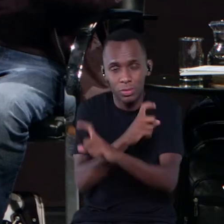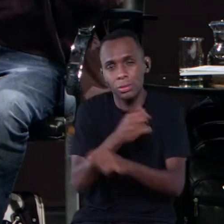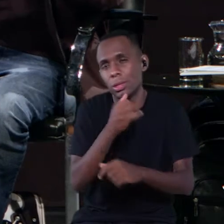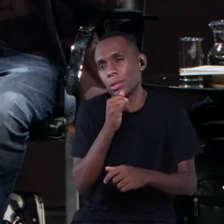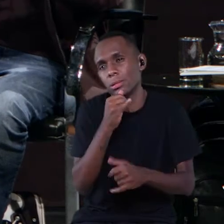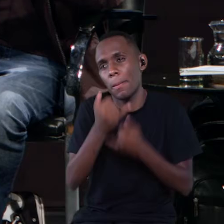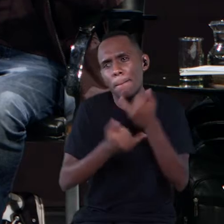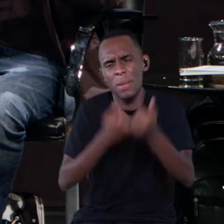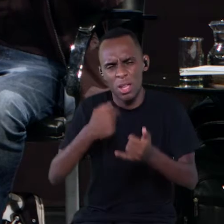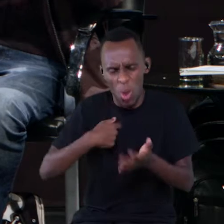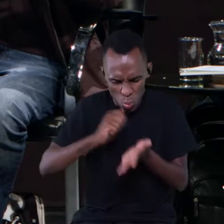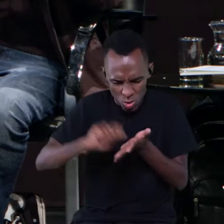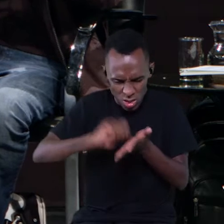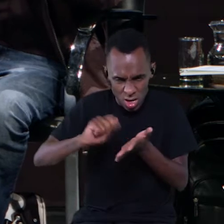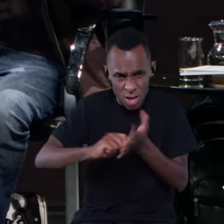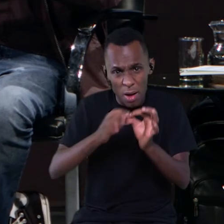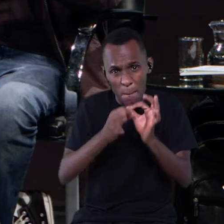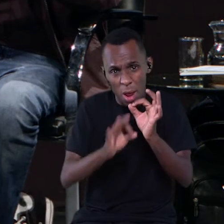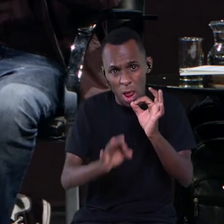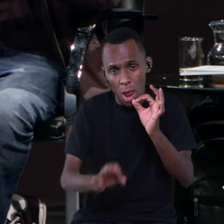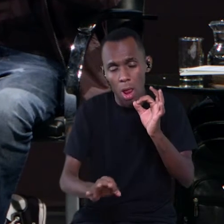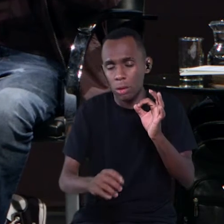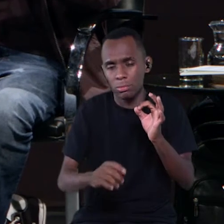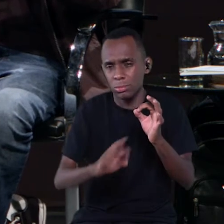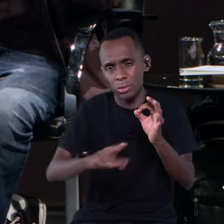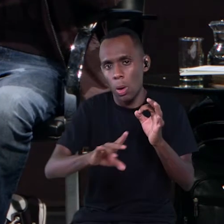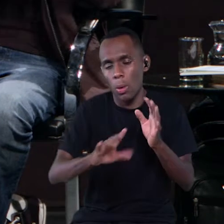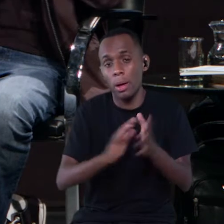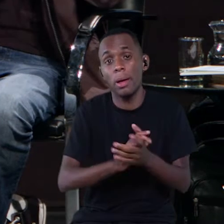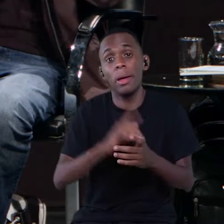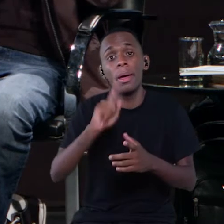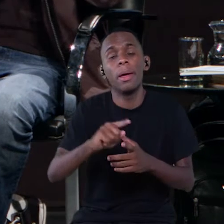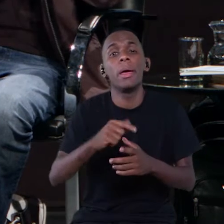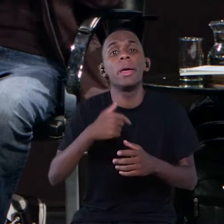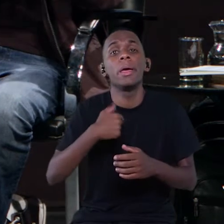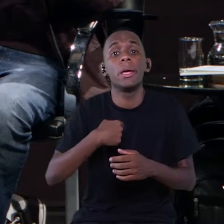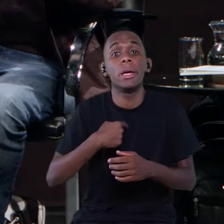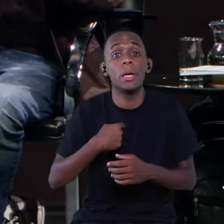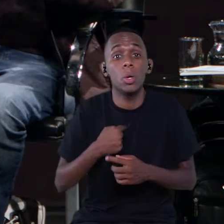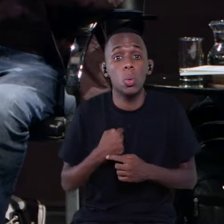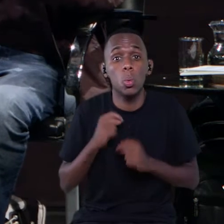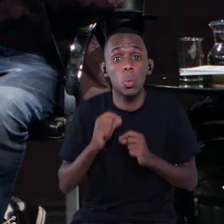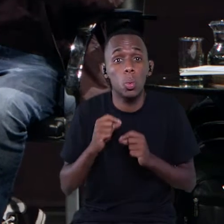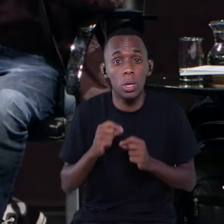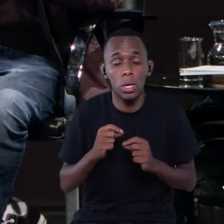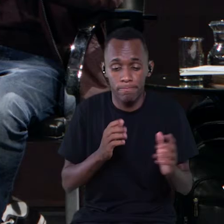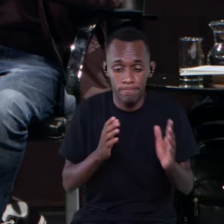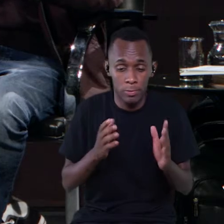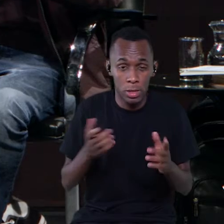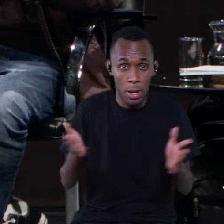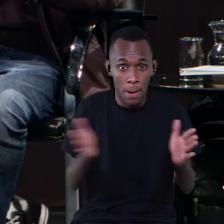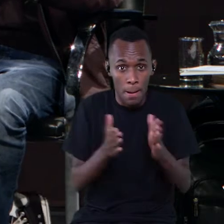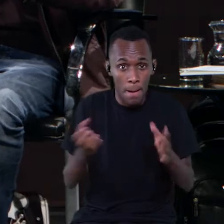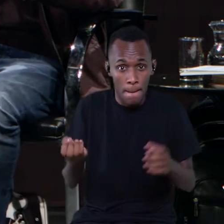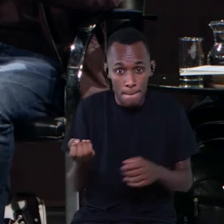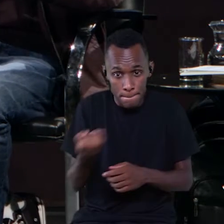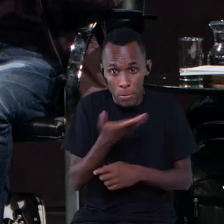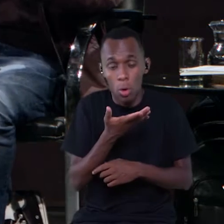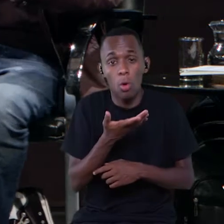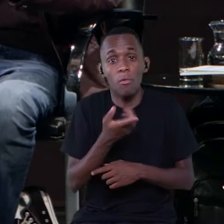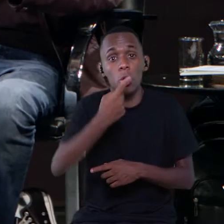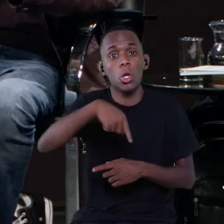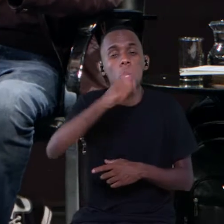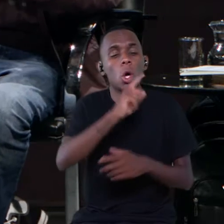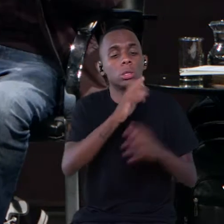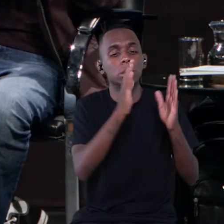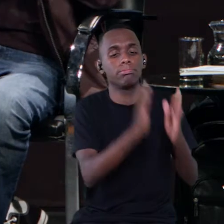você brinca que escrevo muito, não é que eu escreva muito. Eu parto muito daquela ideia de que o sujeito da modernidade é um sujeito fracionado, fragmentário. Nós